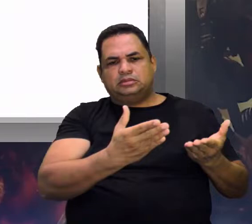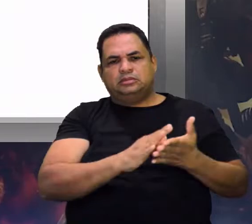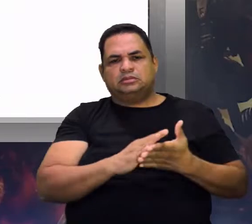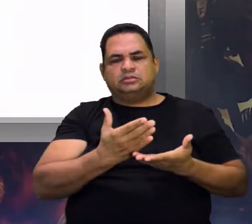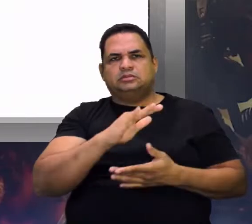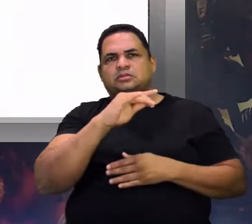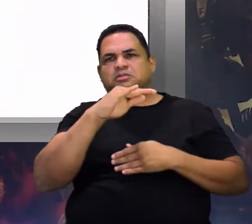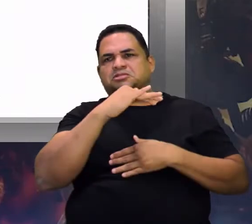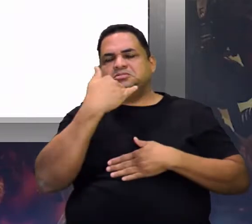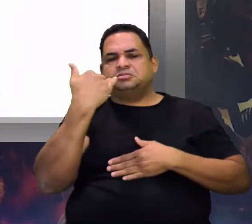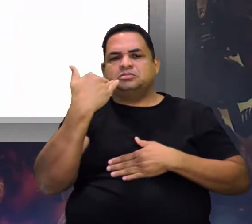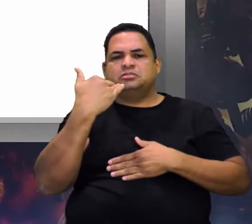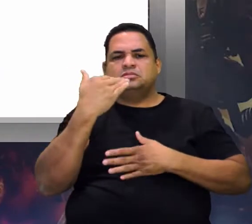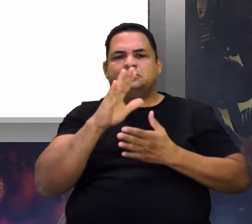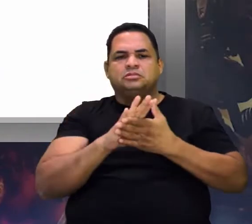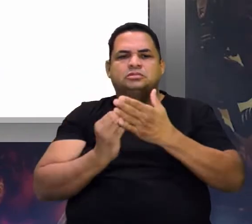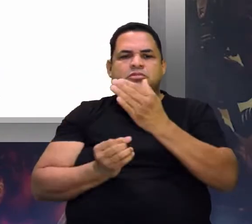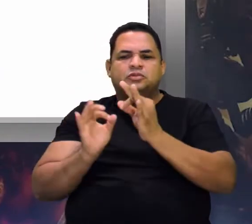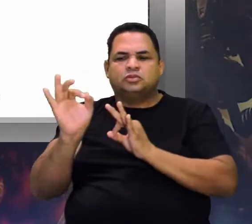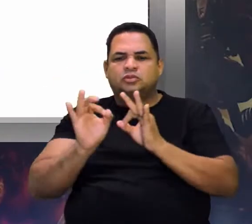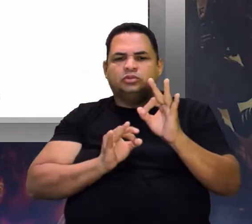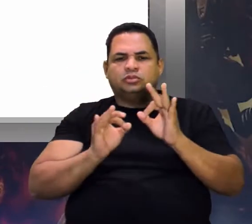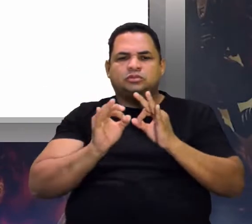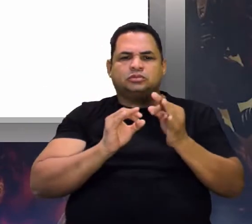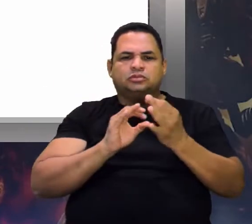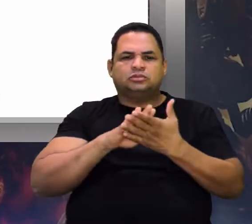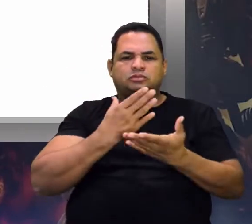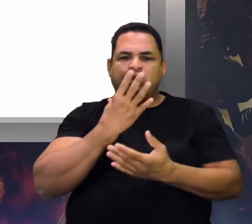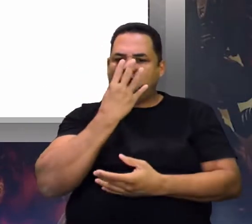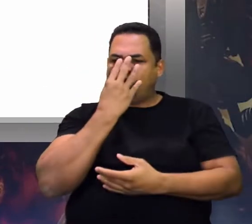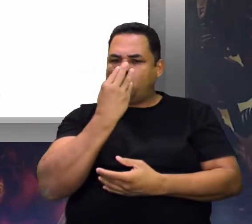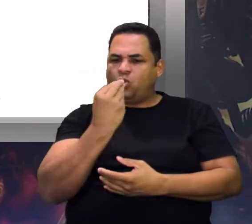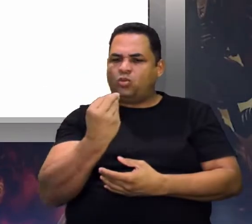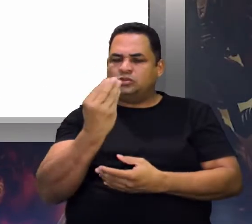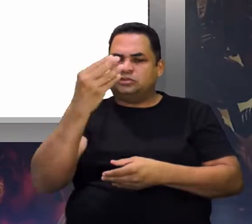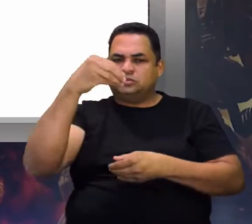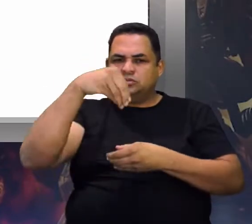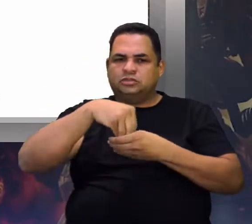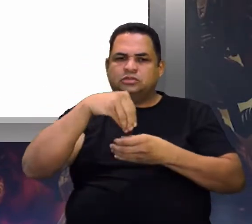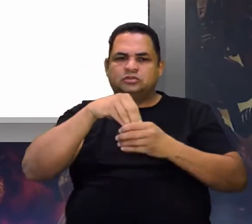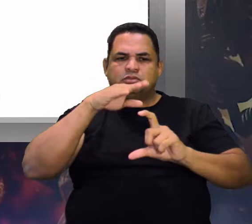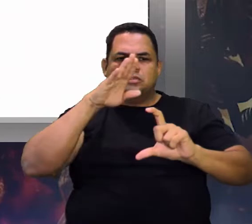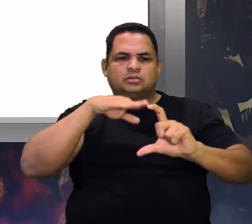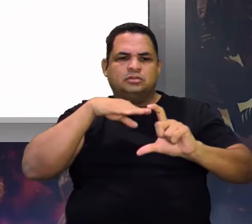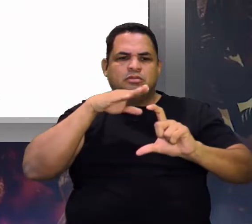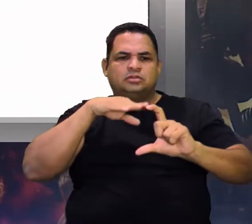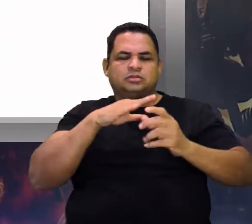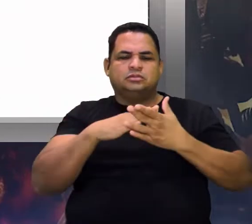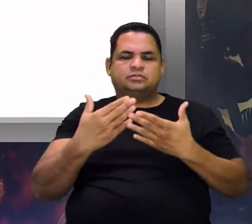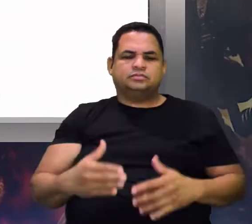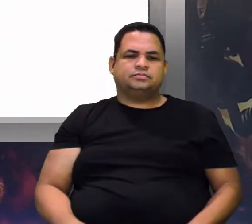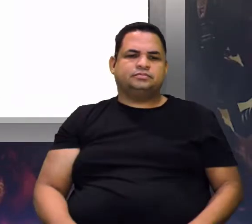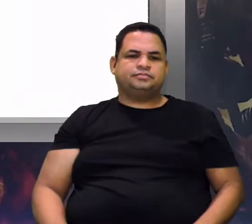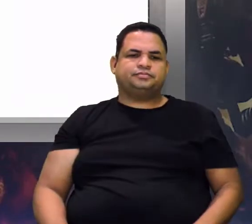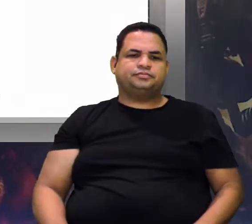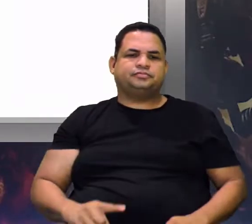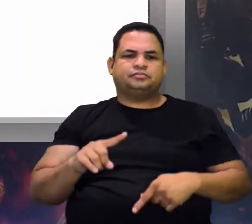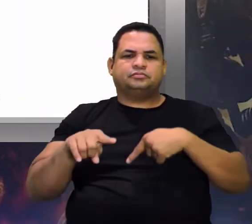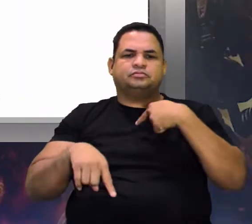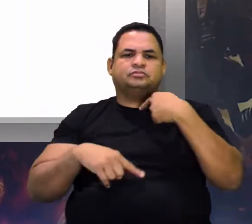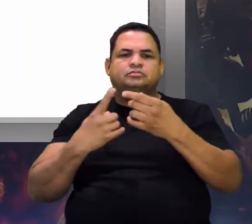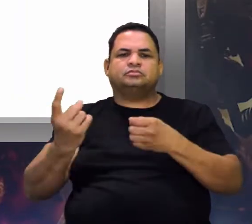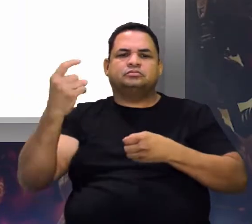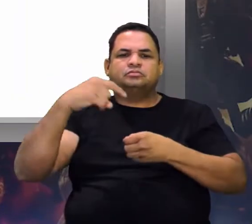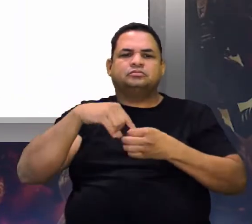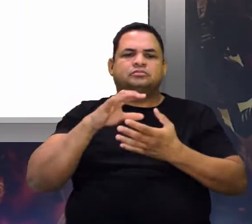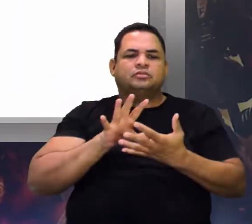serem mortos e foram criados por lobas. Isso aí está dentro da mitologia, tá certo? Aí depois eles